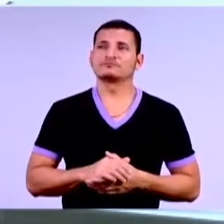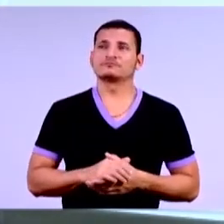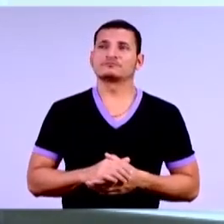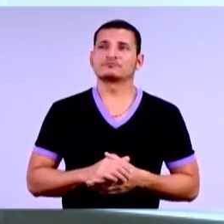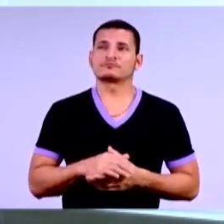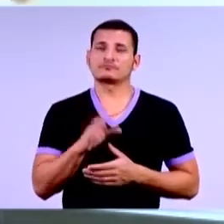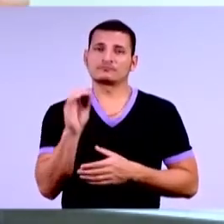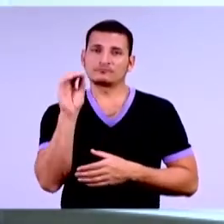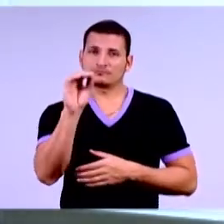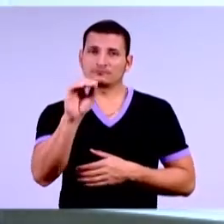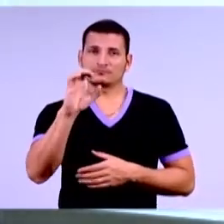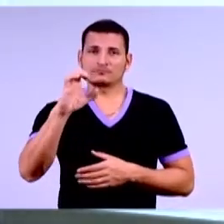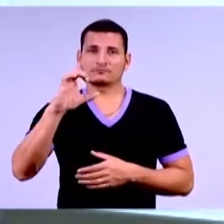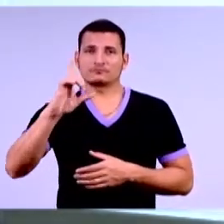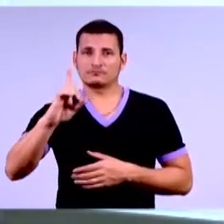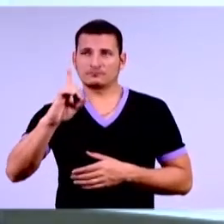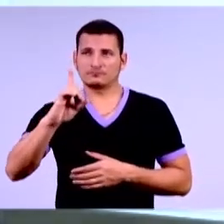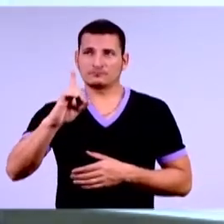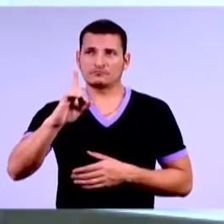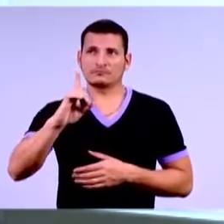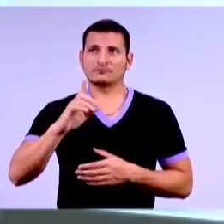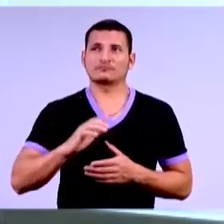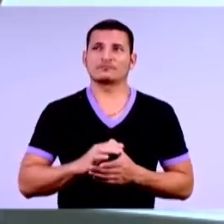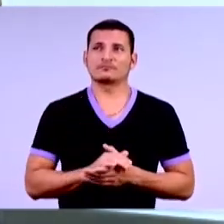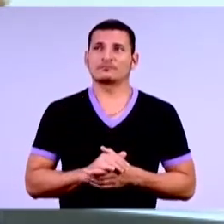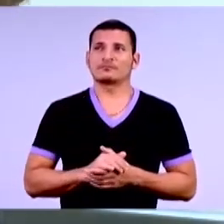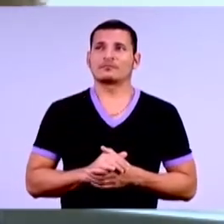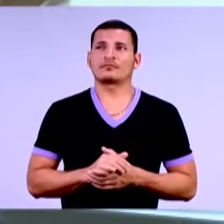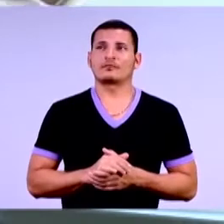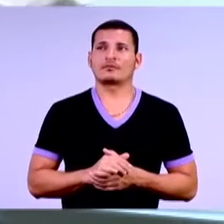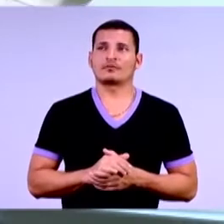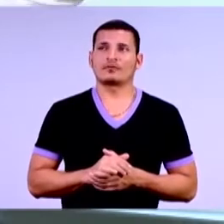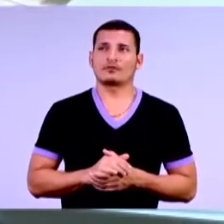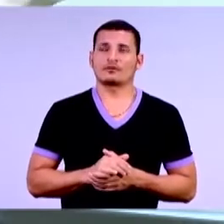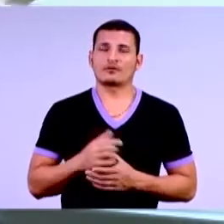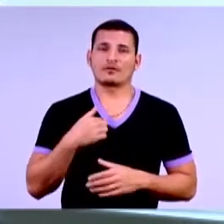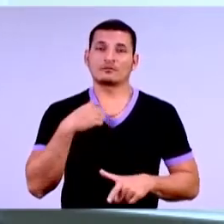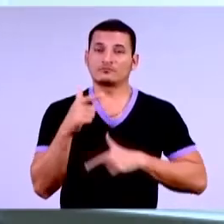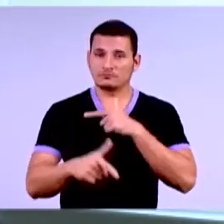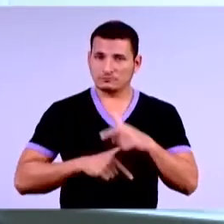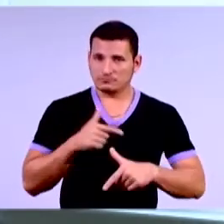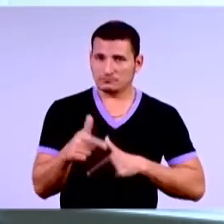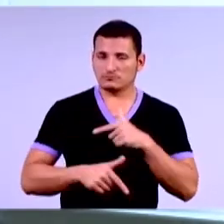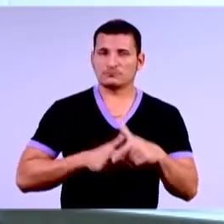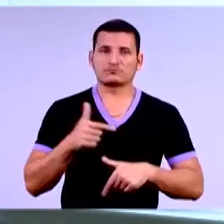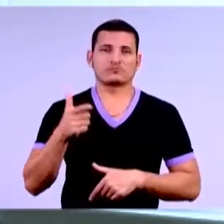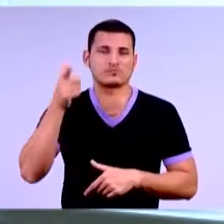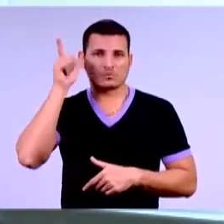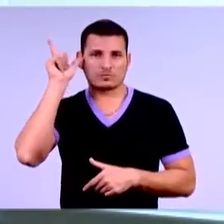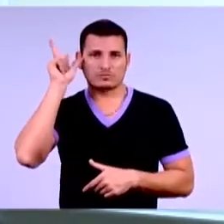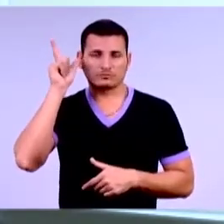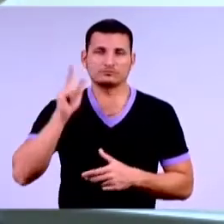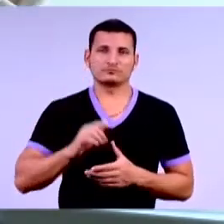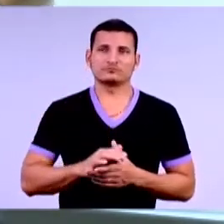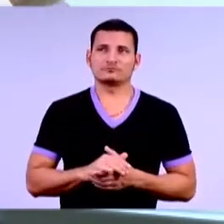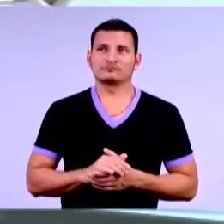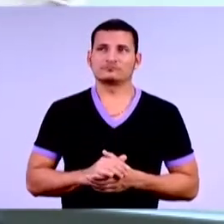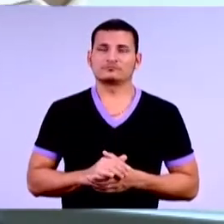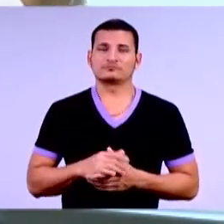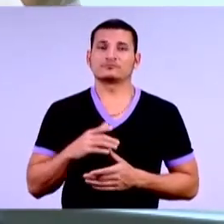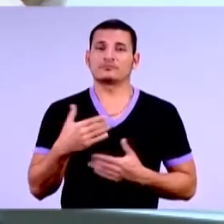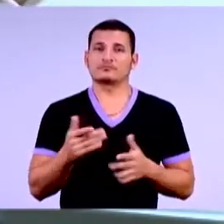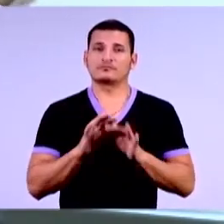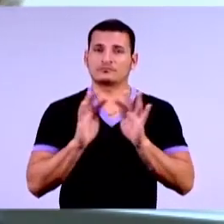acrescento o é de will work diyala tsé e stf eu trabalhei muito ontem o quente então é simples